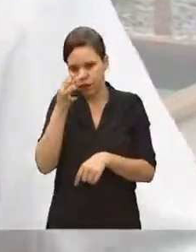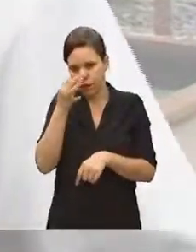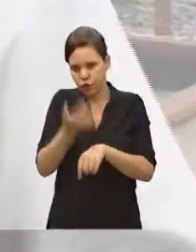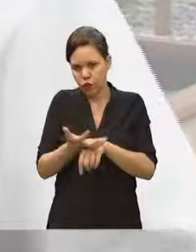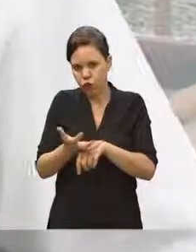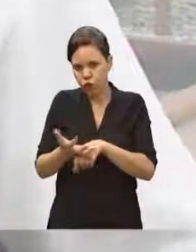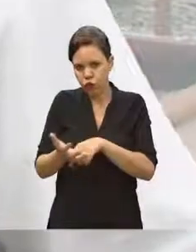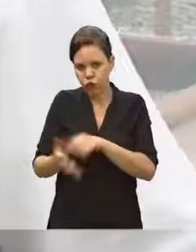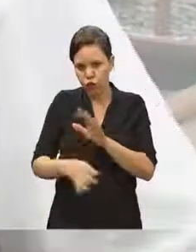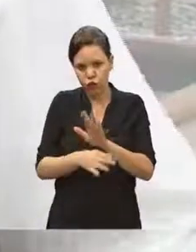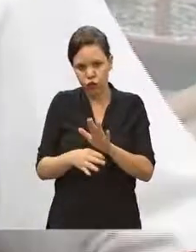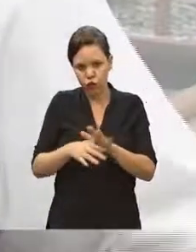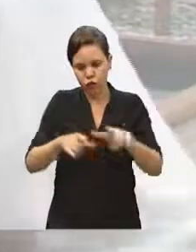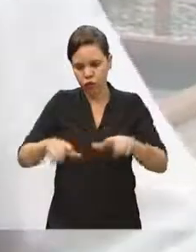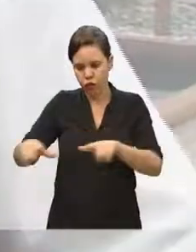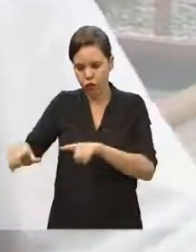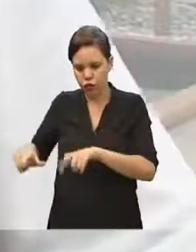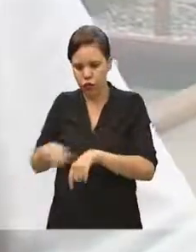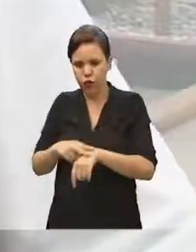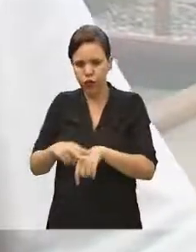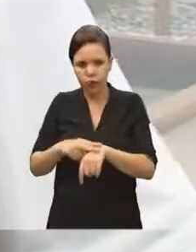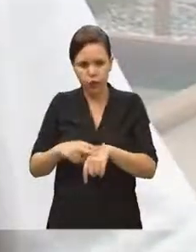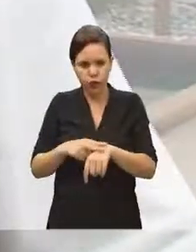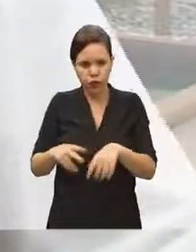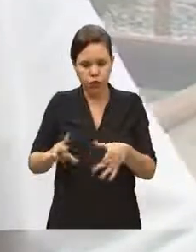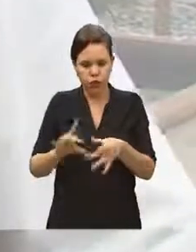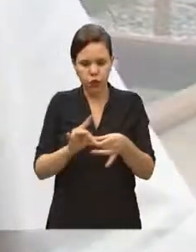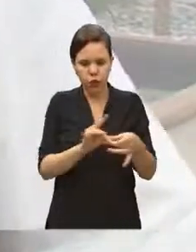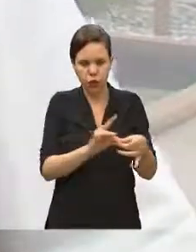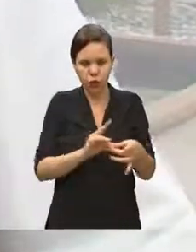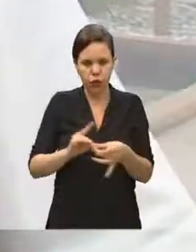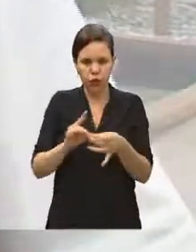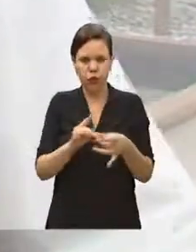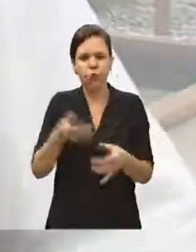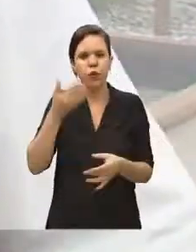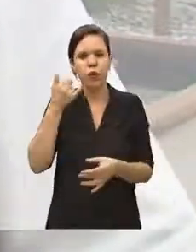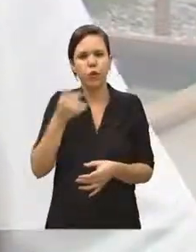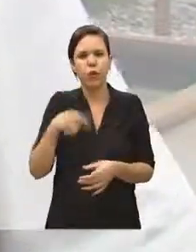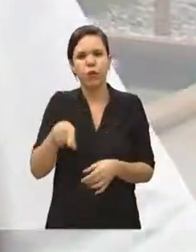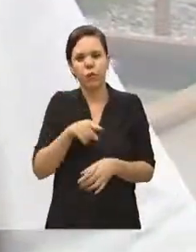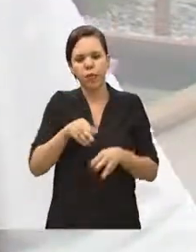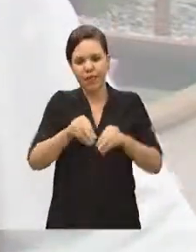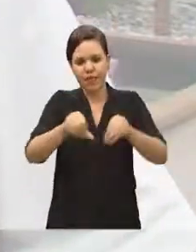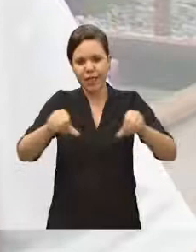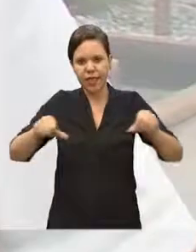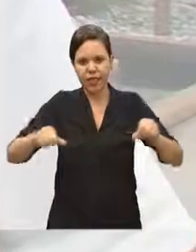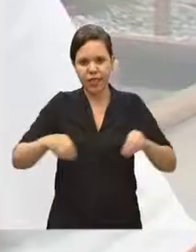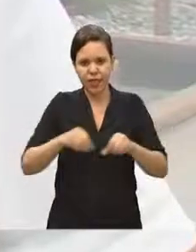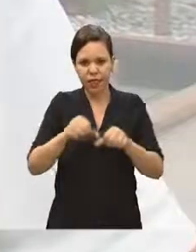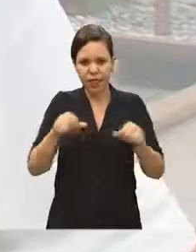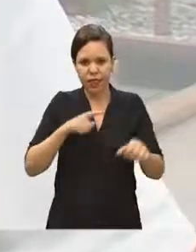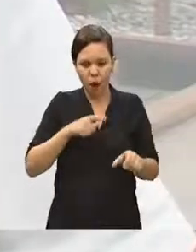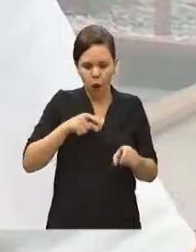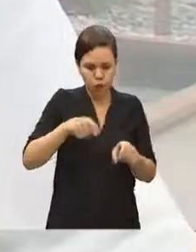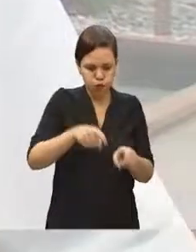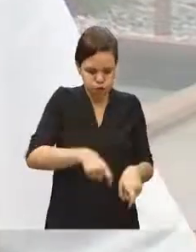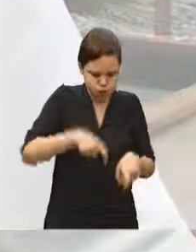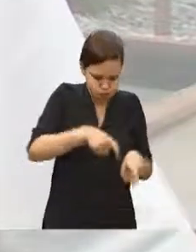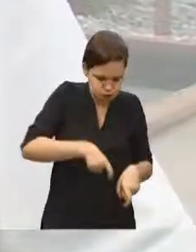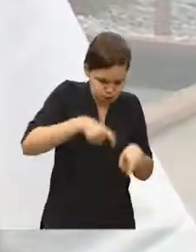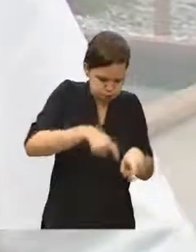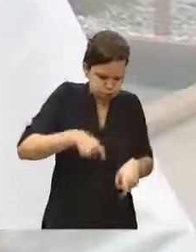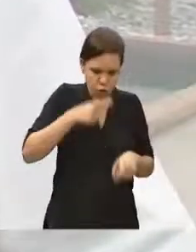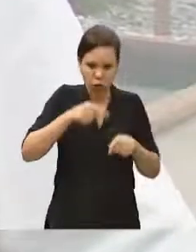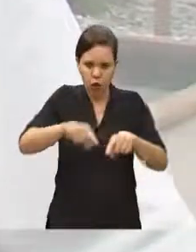e também para a parede verde. Está tudo automatizado. E a gente também aproveitou a terra que saiu da escavação